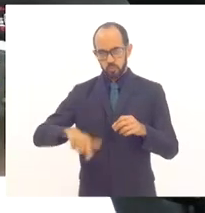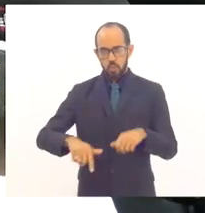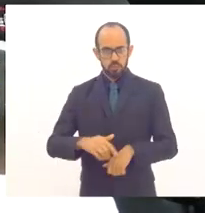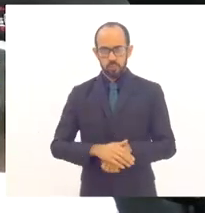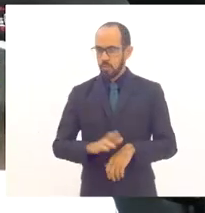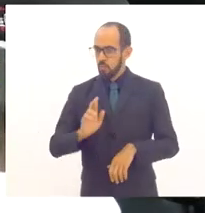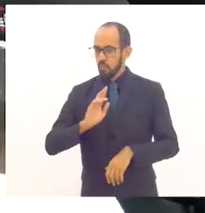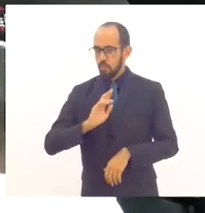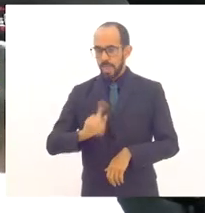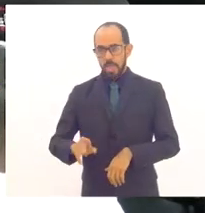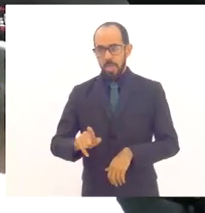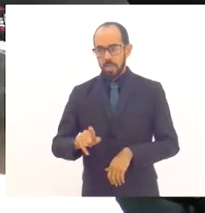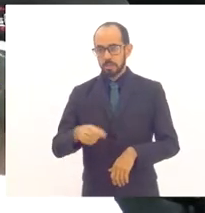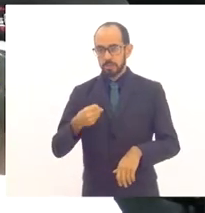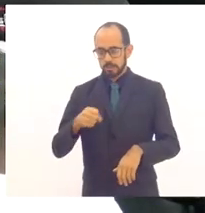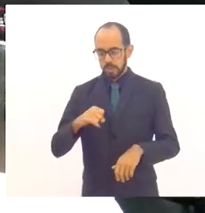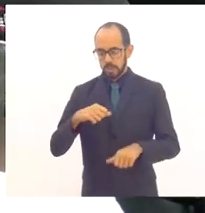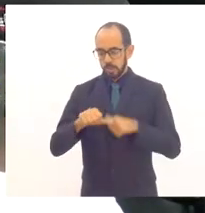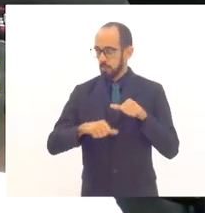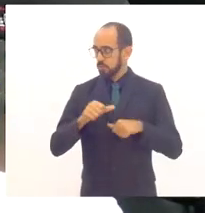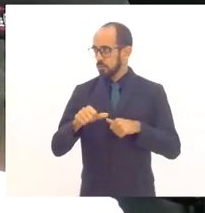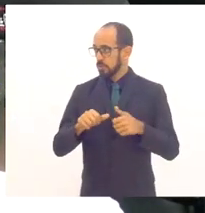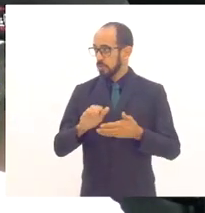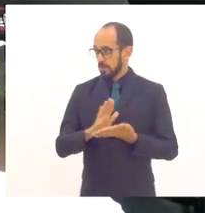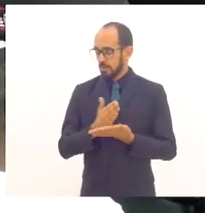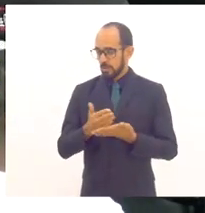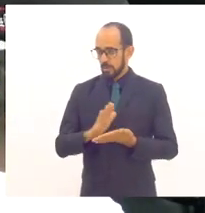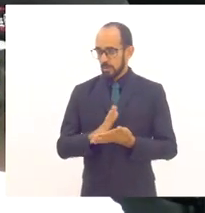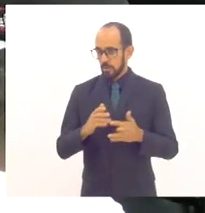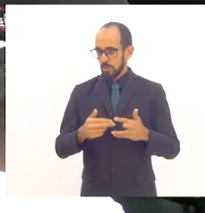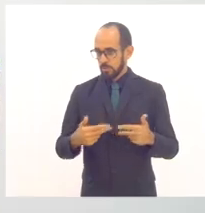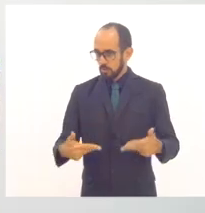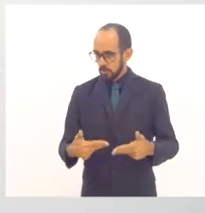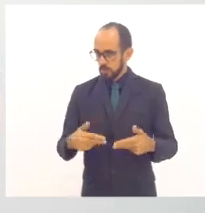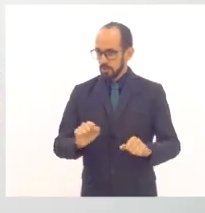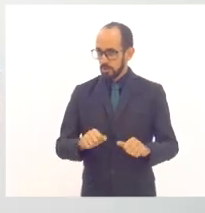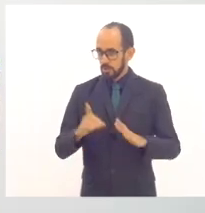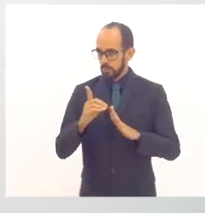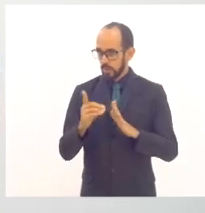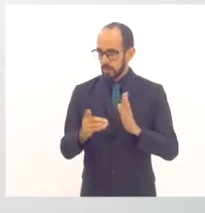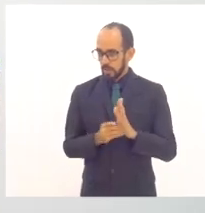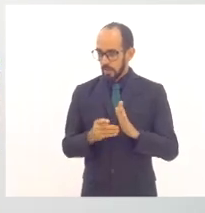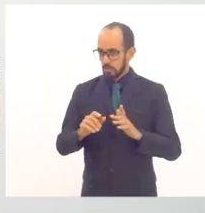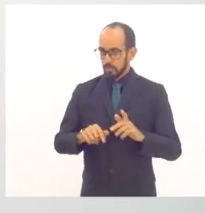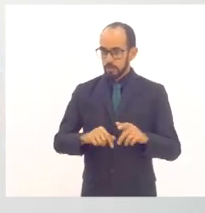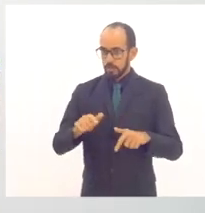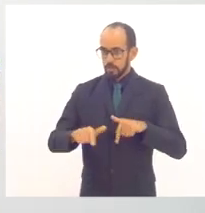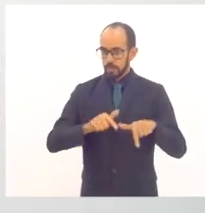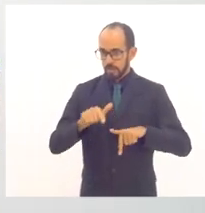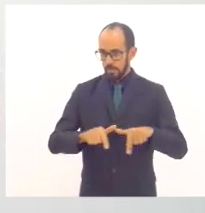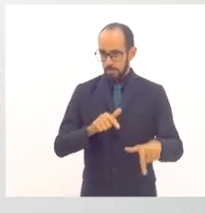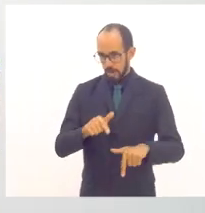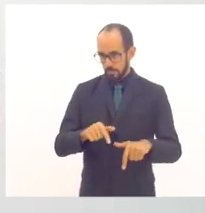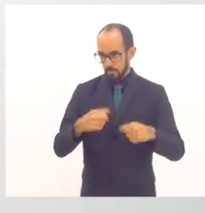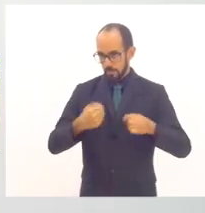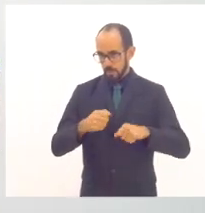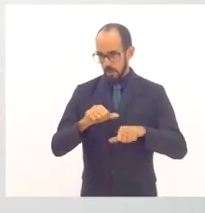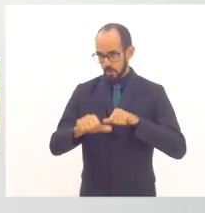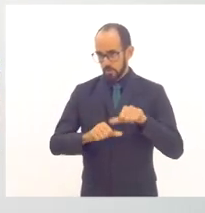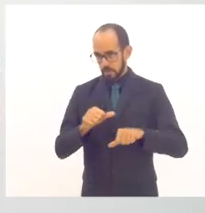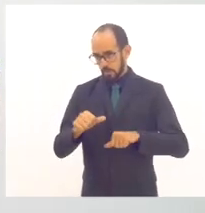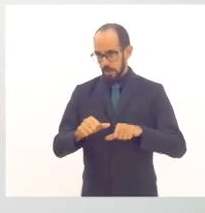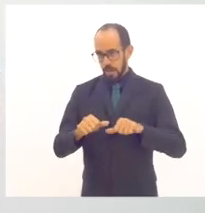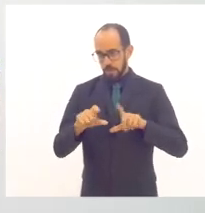se a gente está modificando alguns pontos e esse decreto, que já deu muito trabalho, tiver que alterar um ou